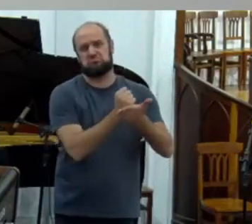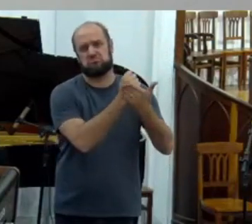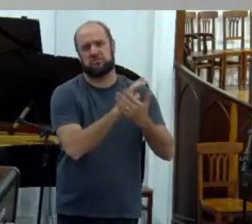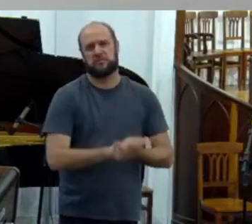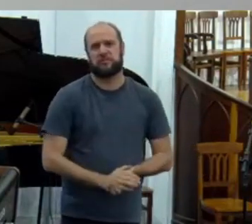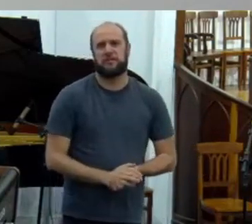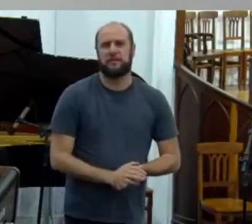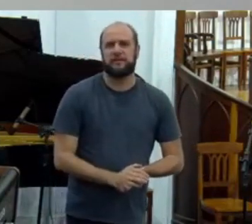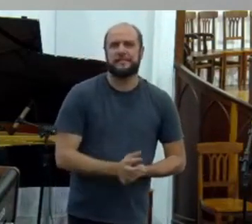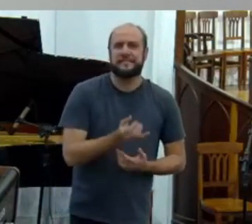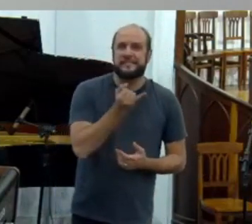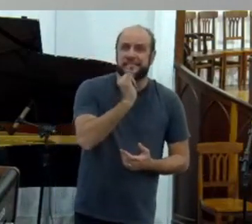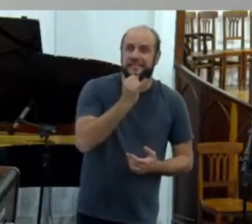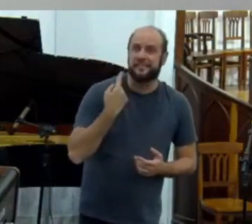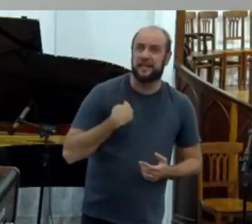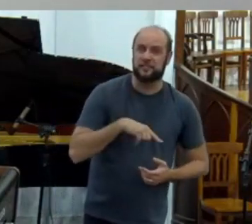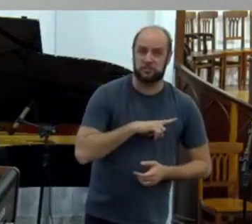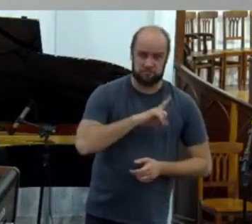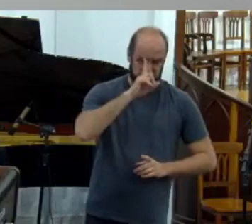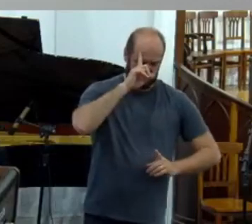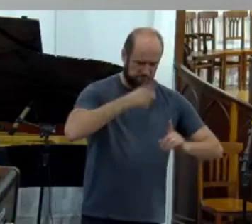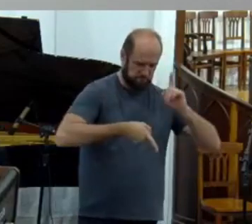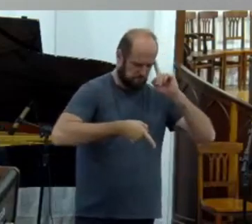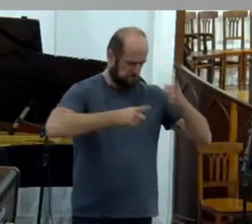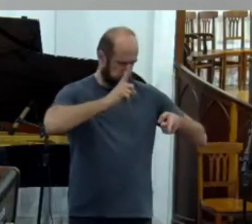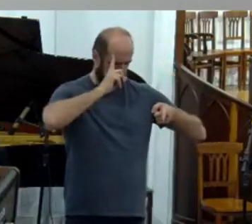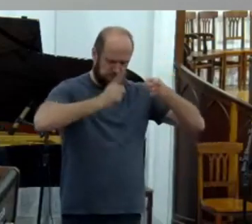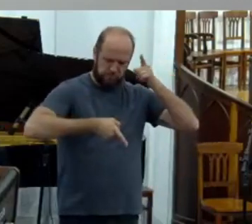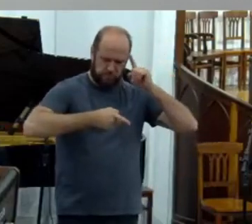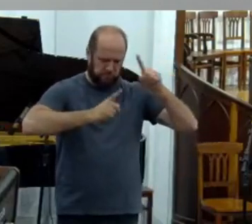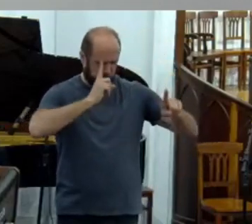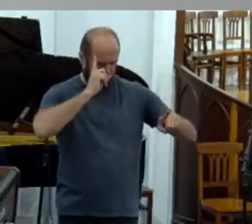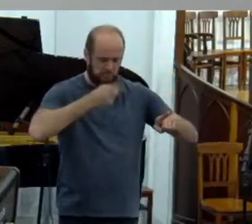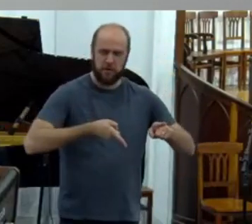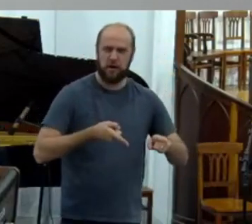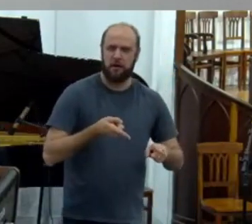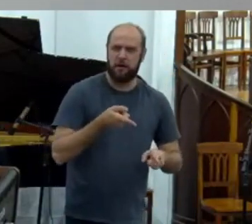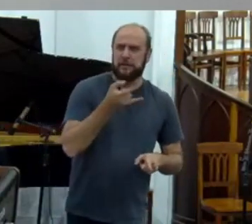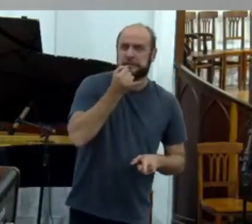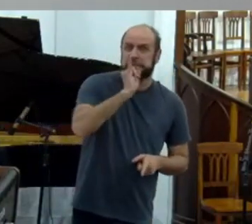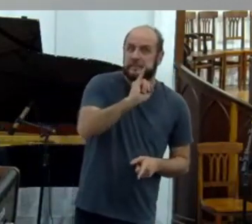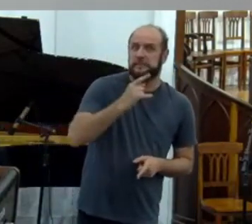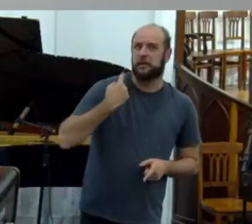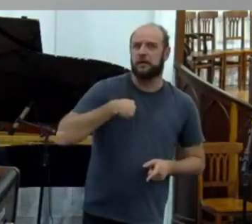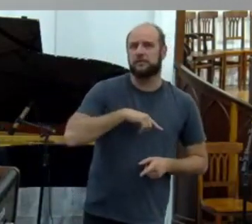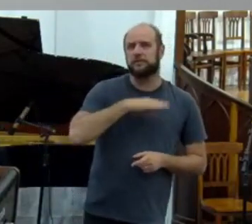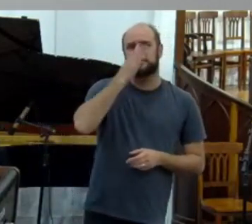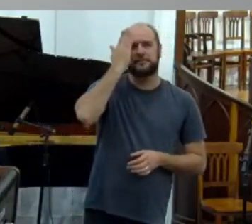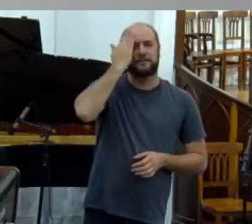se nós ditássemos o ritmo de nossa vida. E como se nós soubéssemos